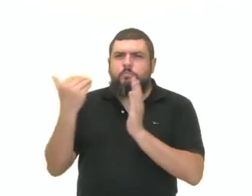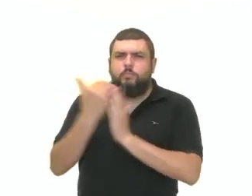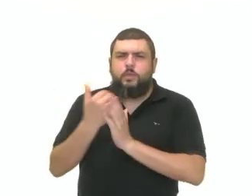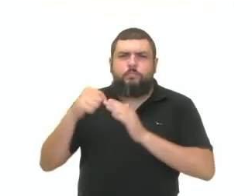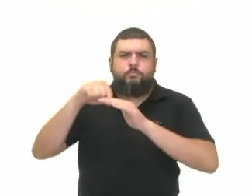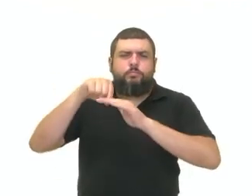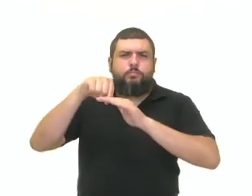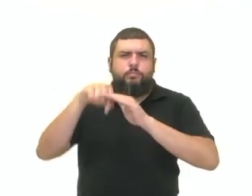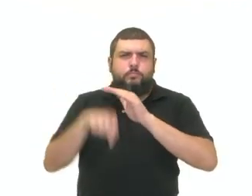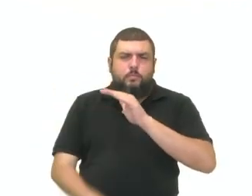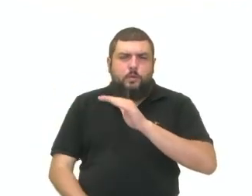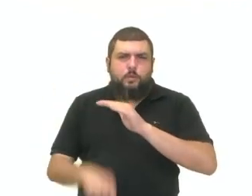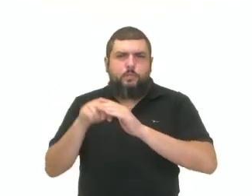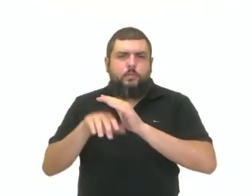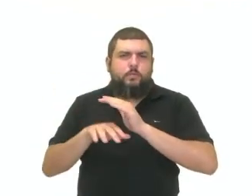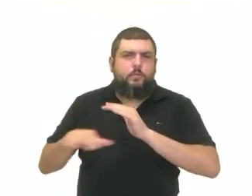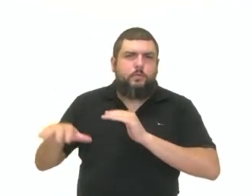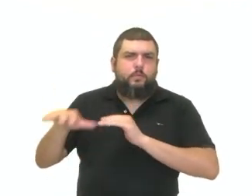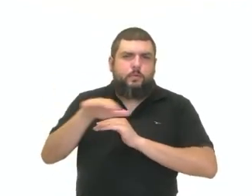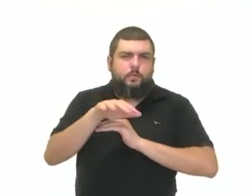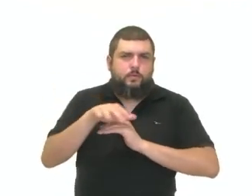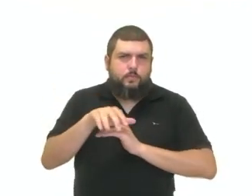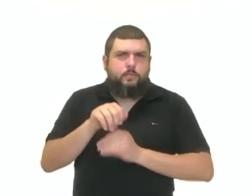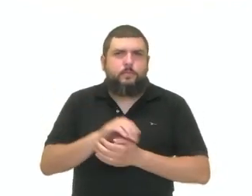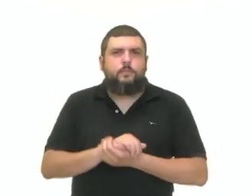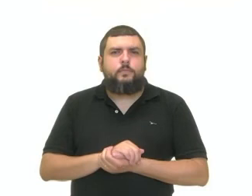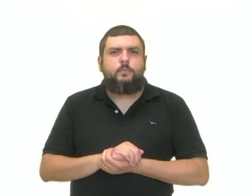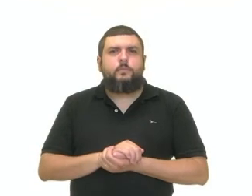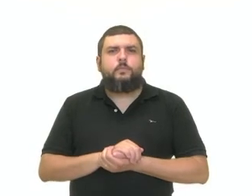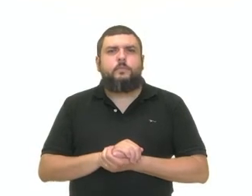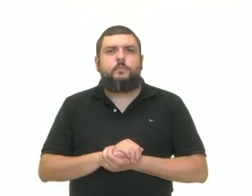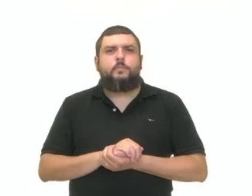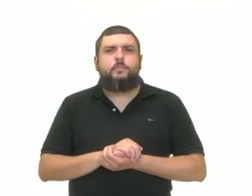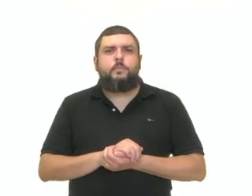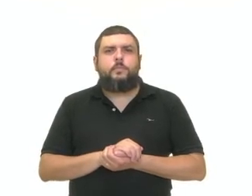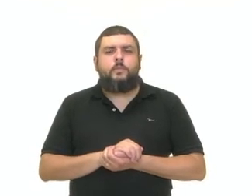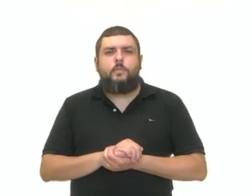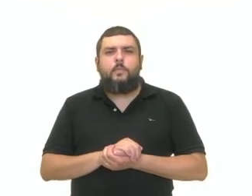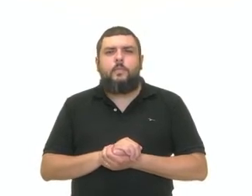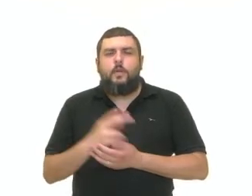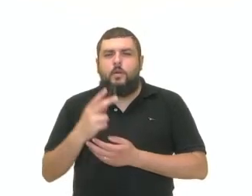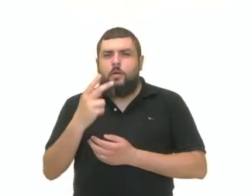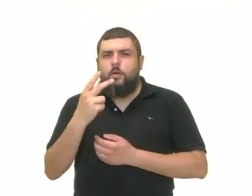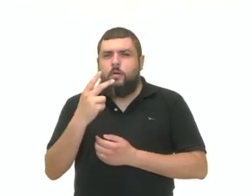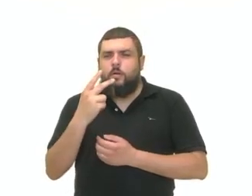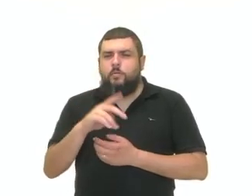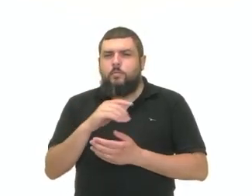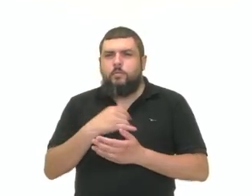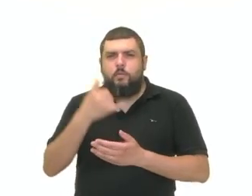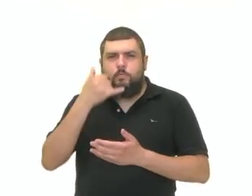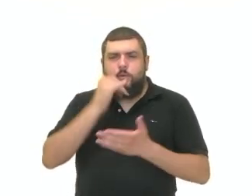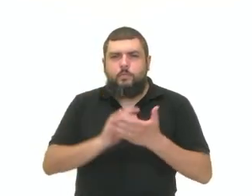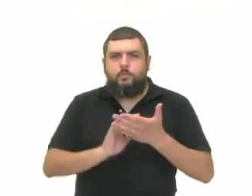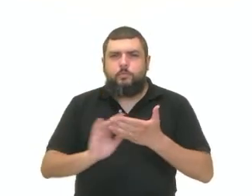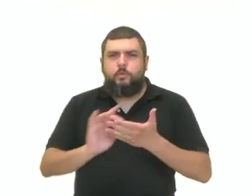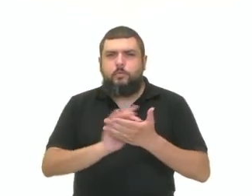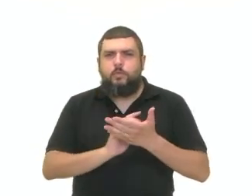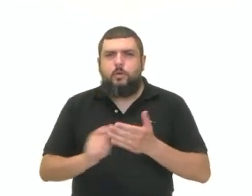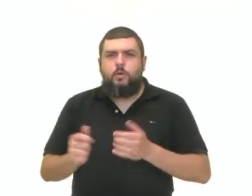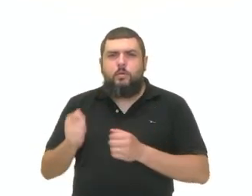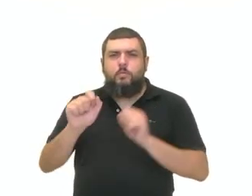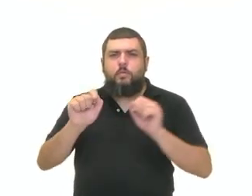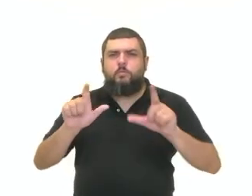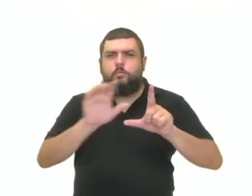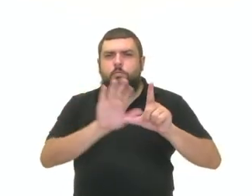Mas mergulhe um pouco mais a fundo neste conhecimento. Mire aqui a câmera do seu smartphone e acesse essa